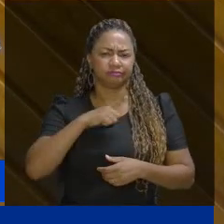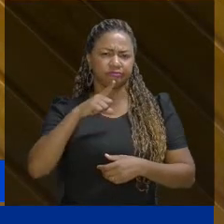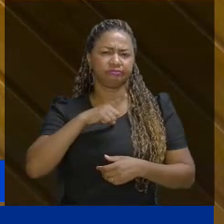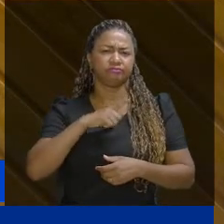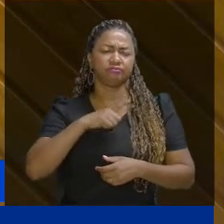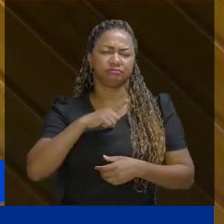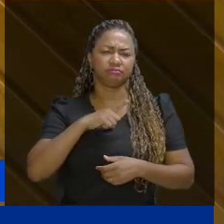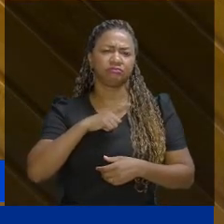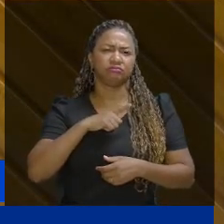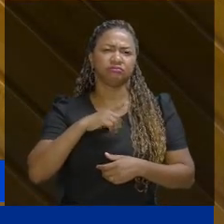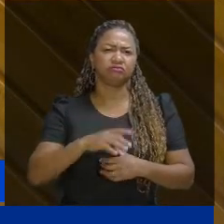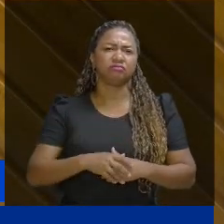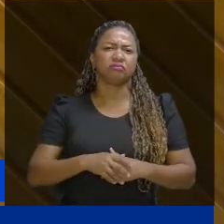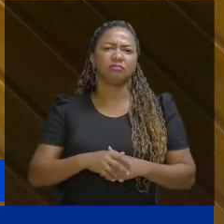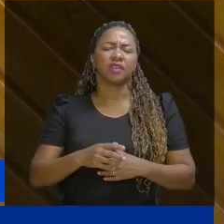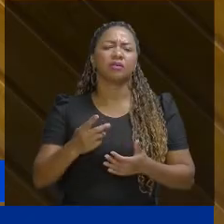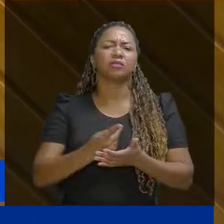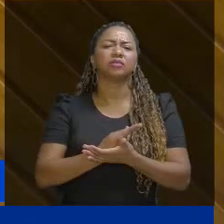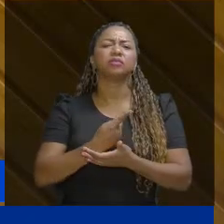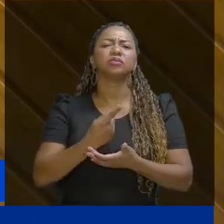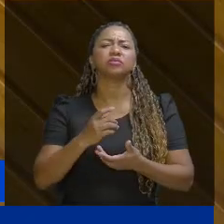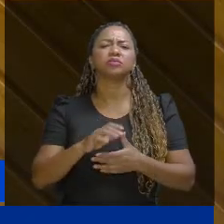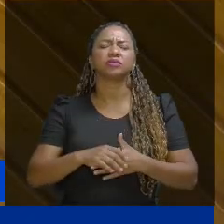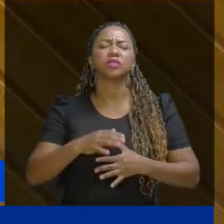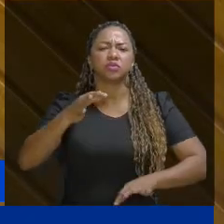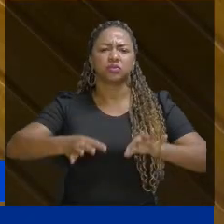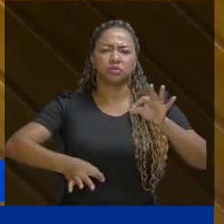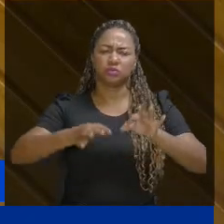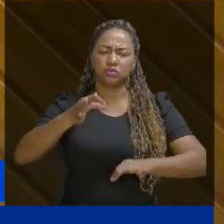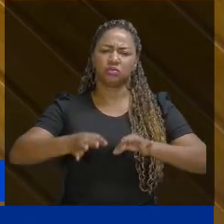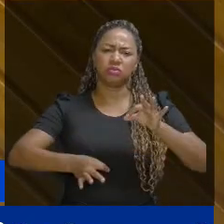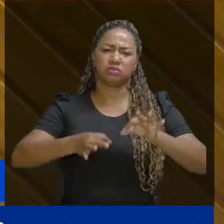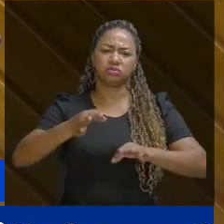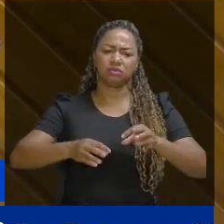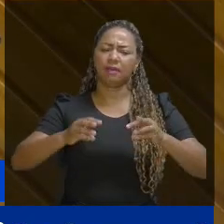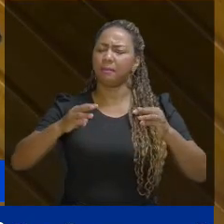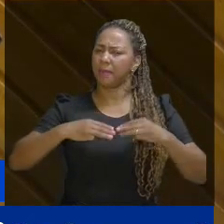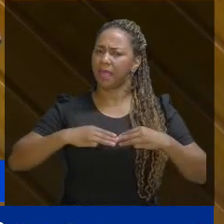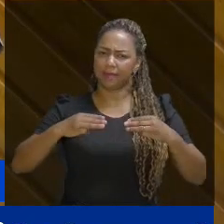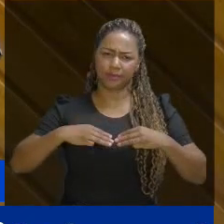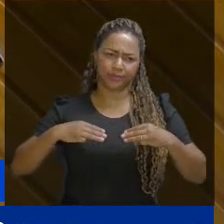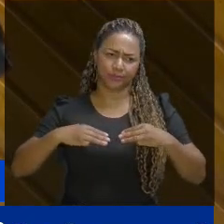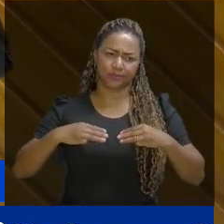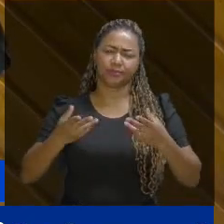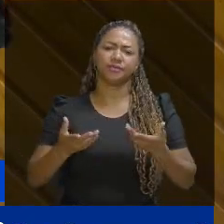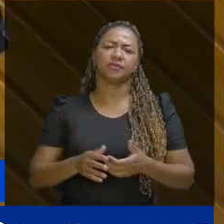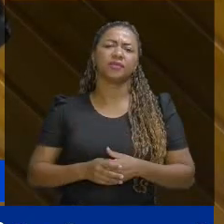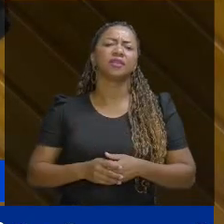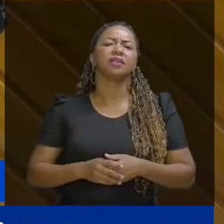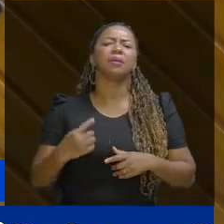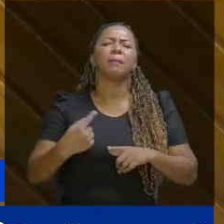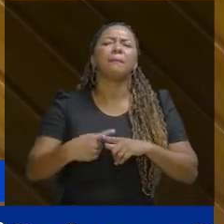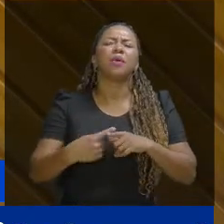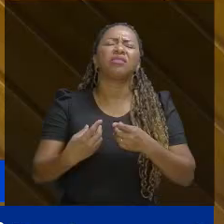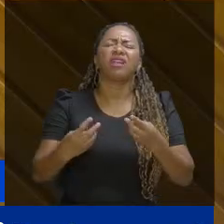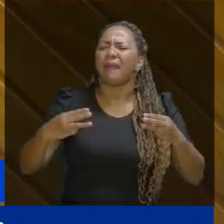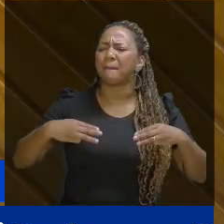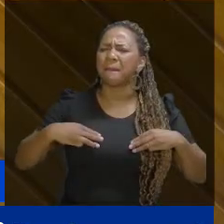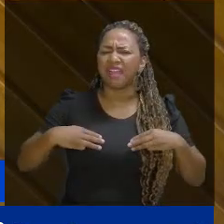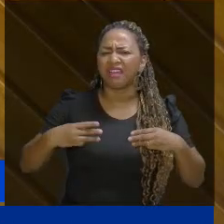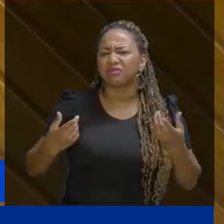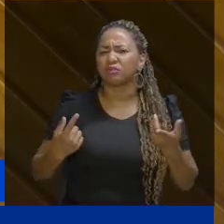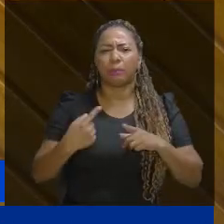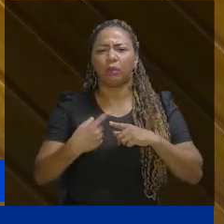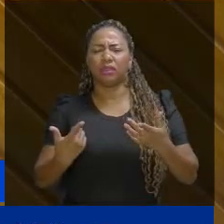houve uma situação de julgamento de mérito. Por que eu digo que houve um julgamento de mérito